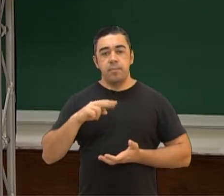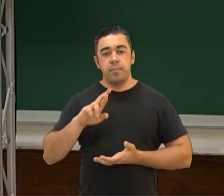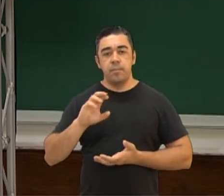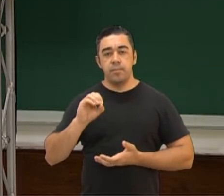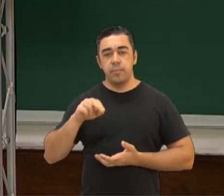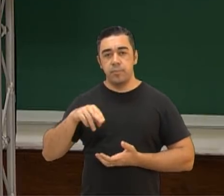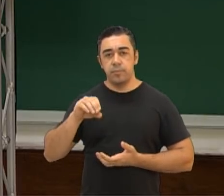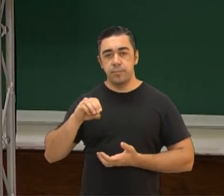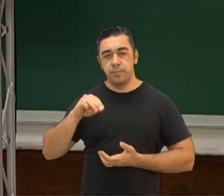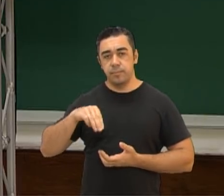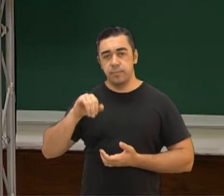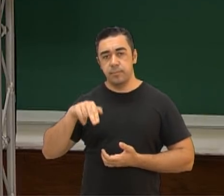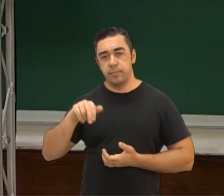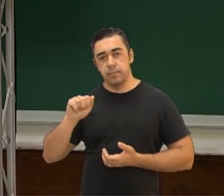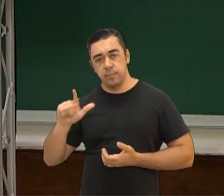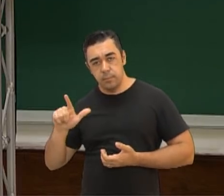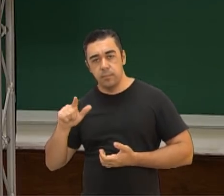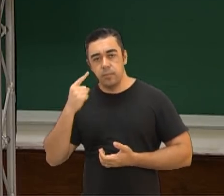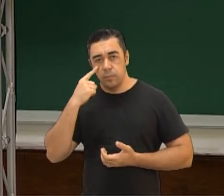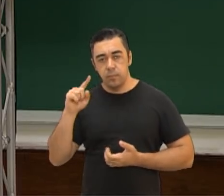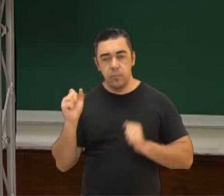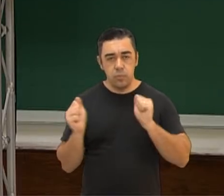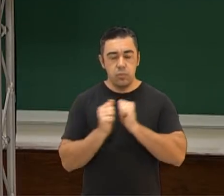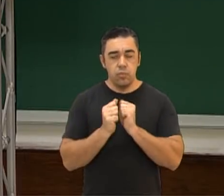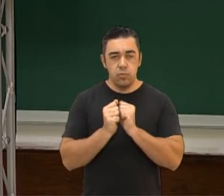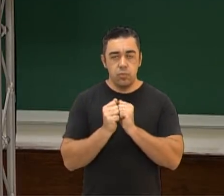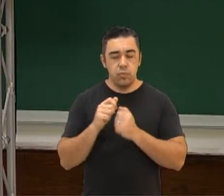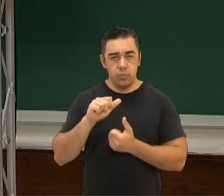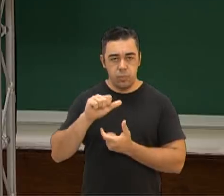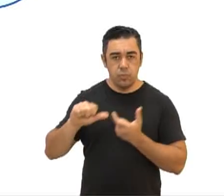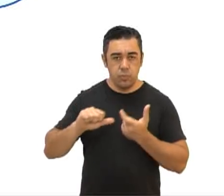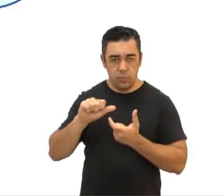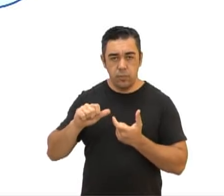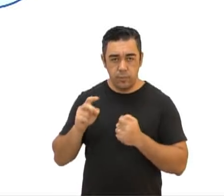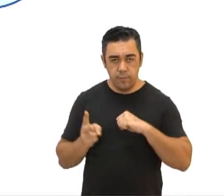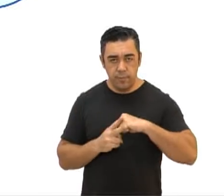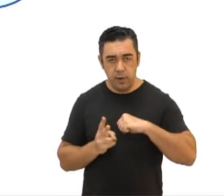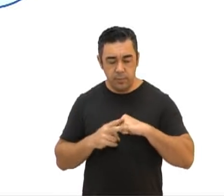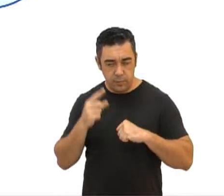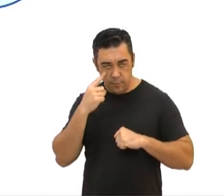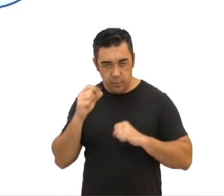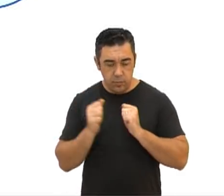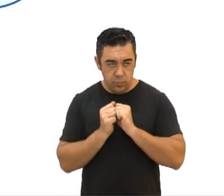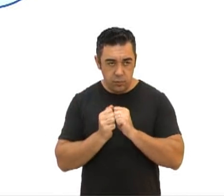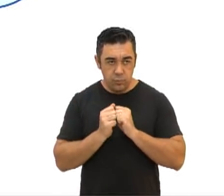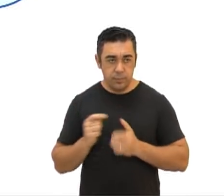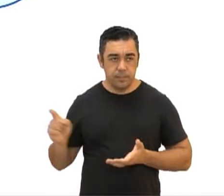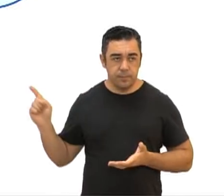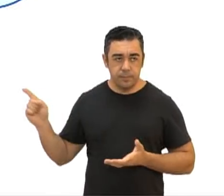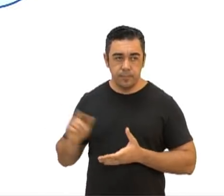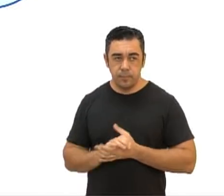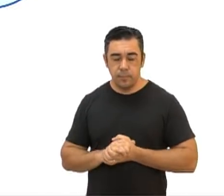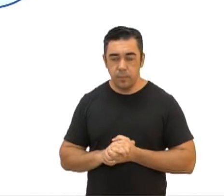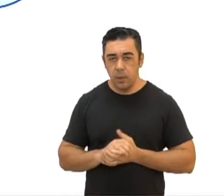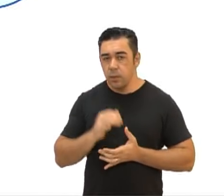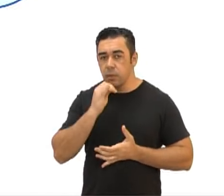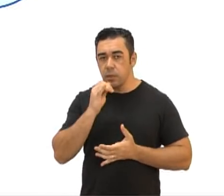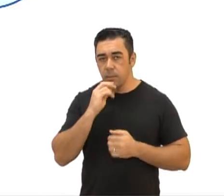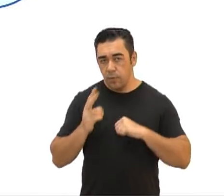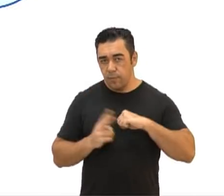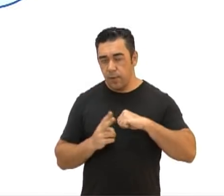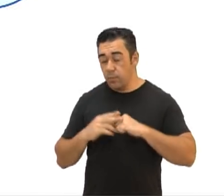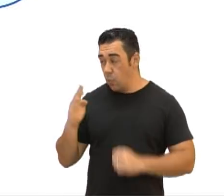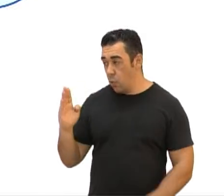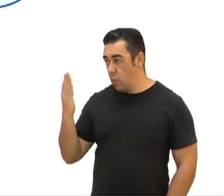pronome, né, acompanhando ali o meu verbo, faço esse acompanhamento ali junto, né? pronome verbo. O verbo olhar-se, por exemplo, que é o que a